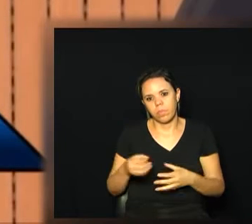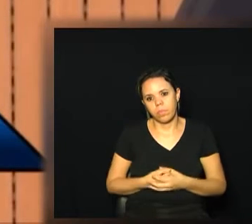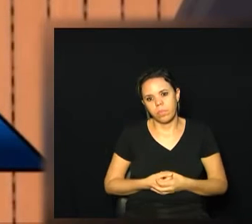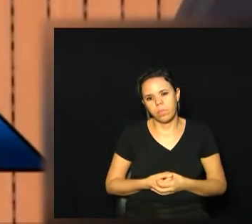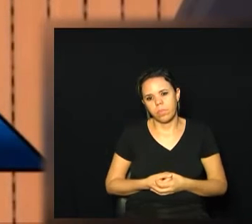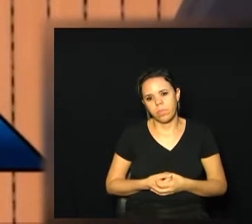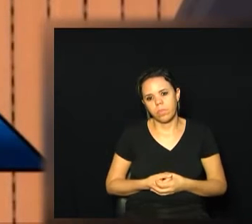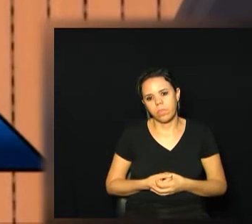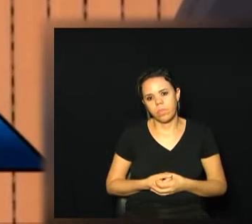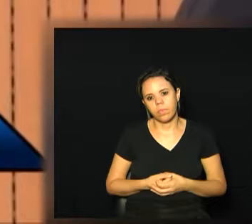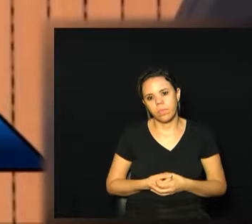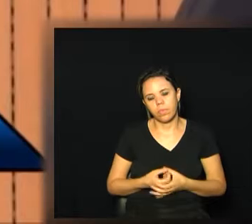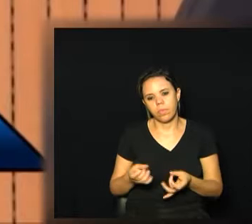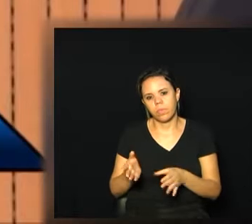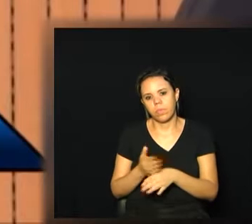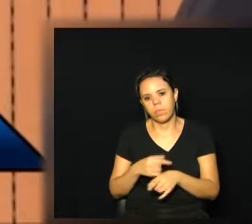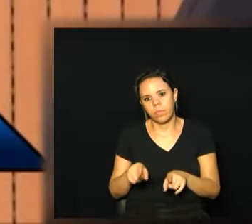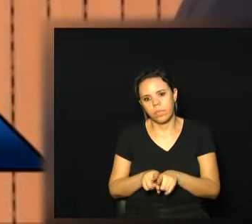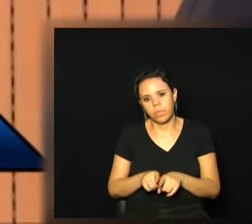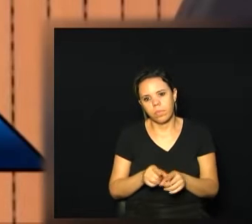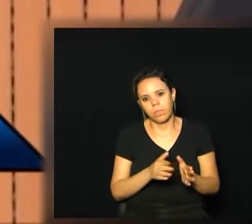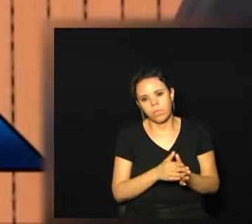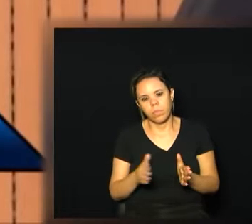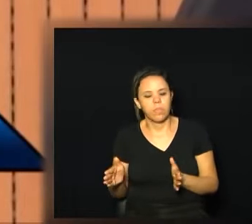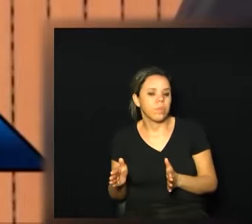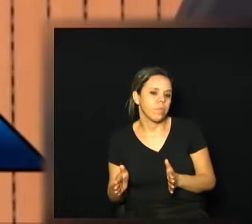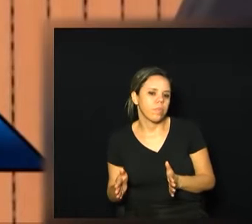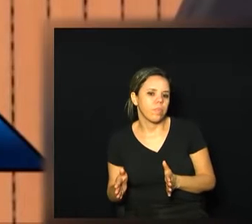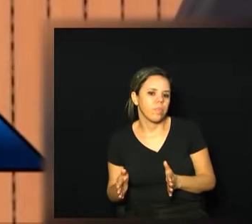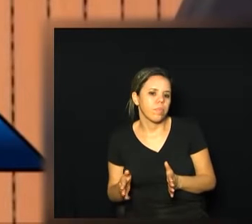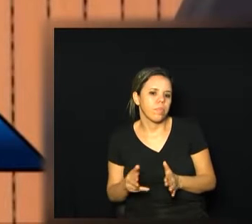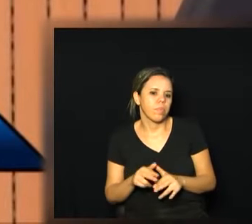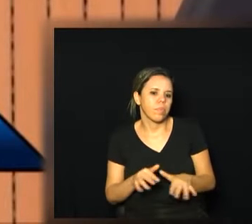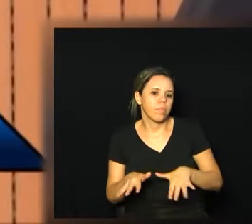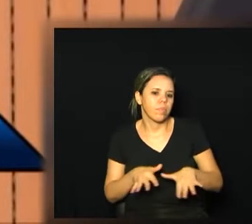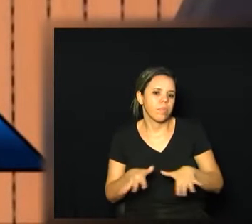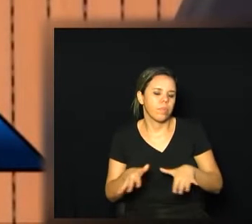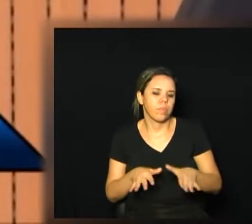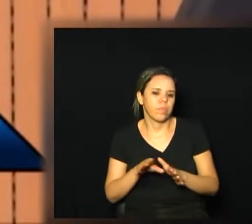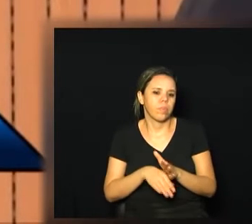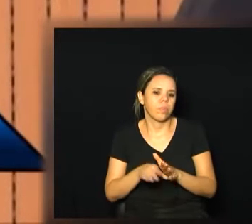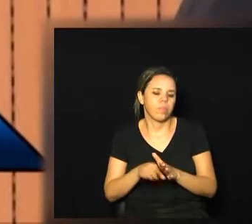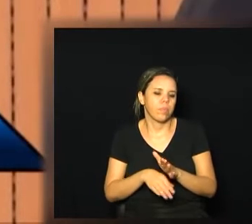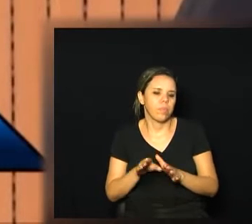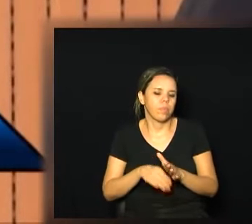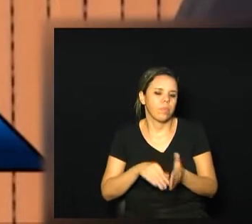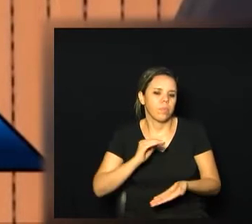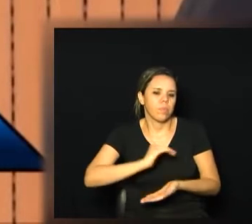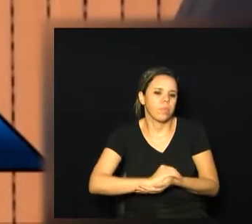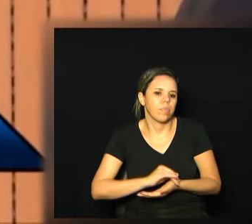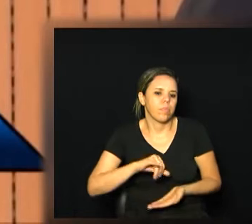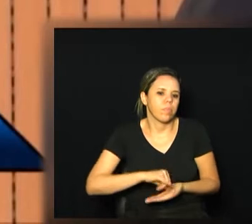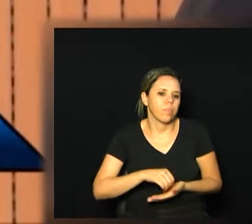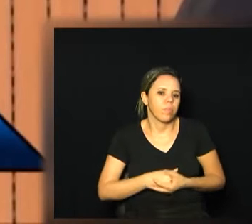que essa relação do abandono, ela também passa por esse movimento da retirada do poupa-tempo daquele